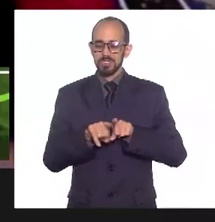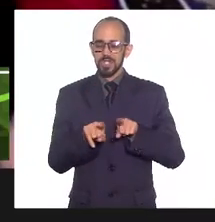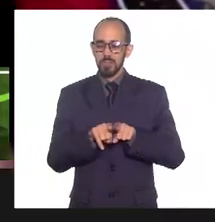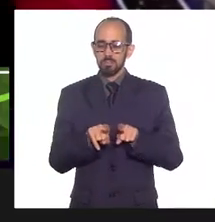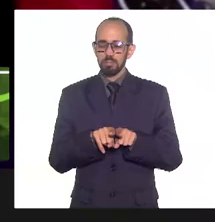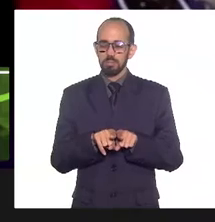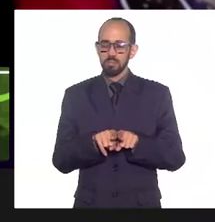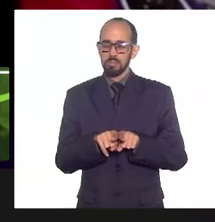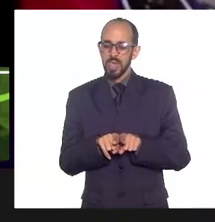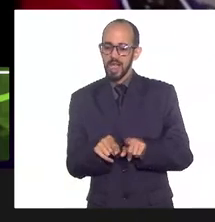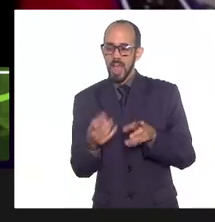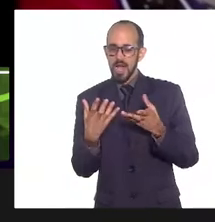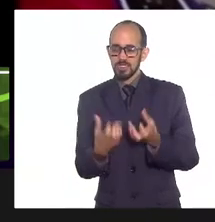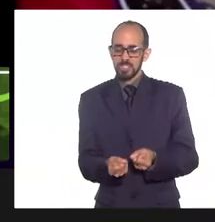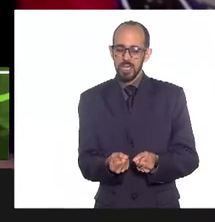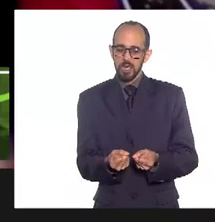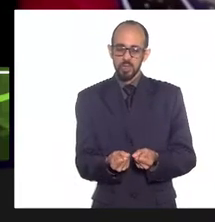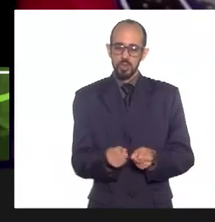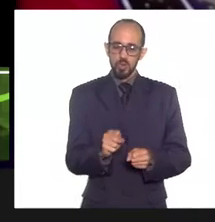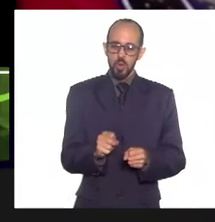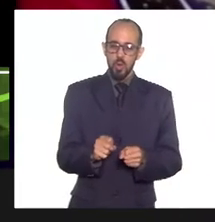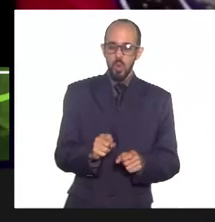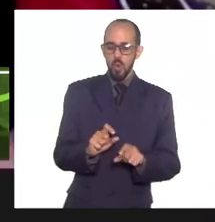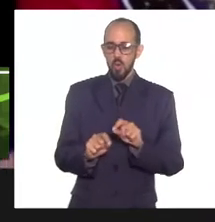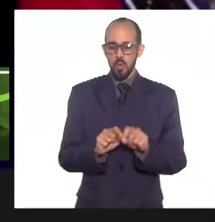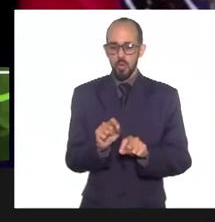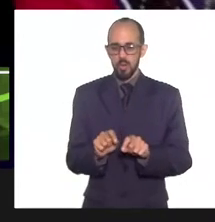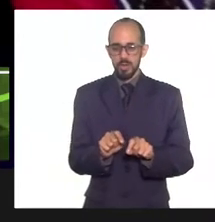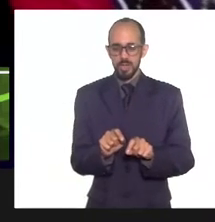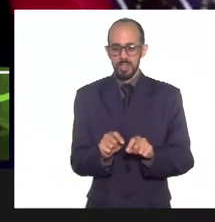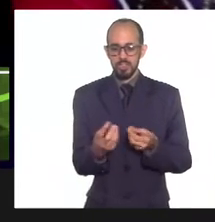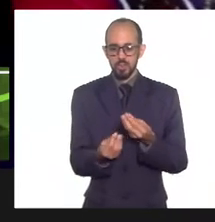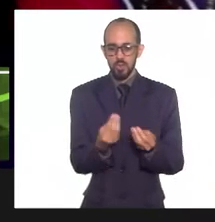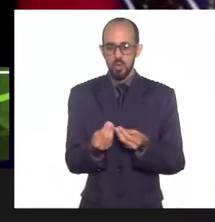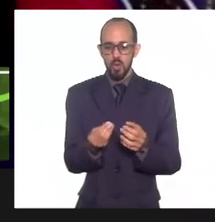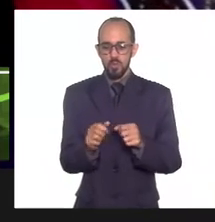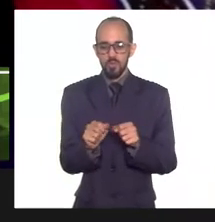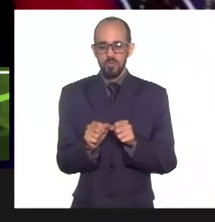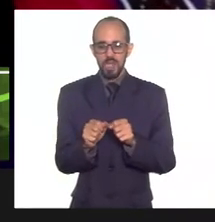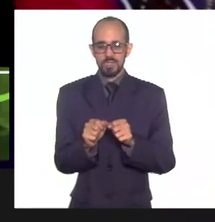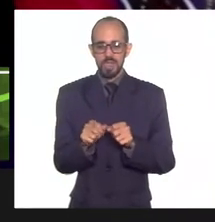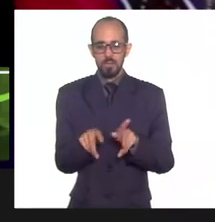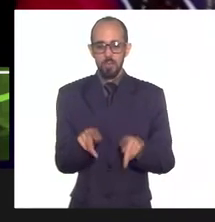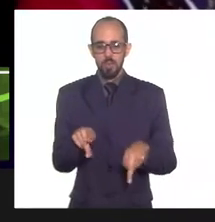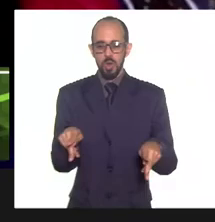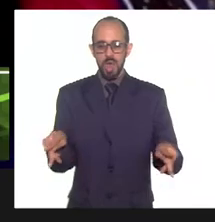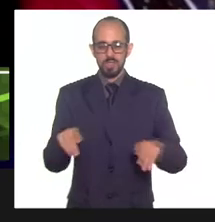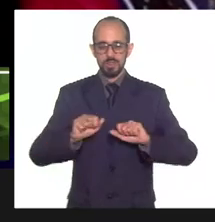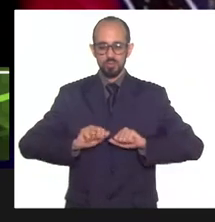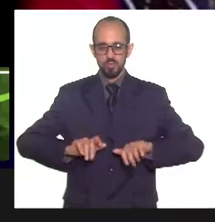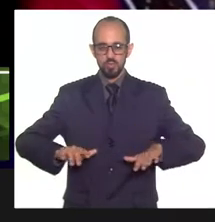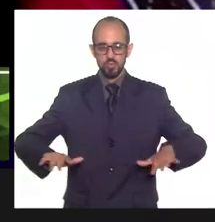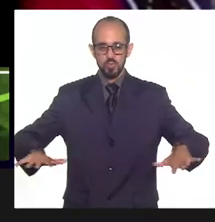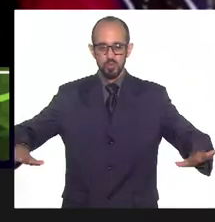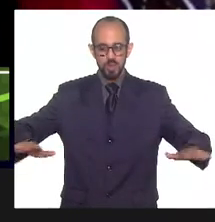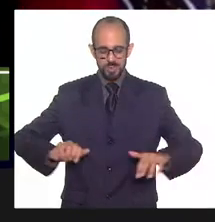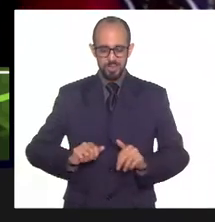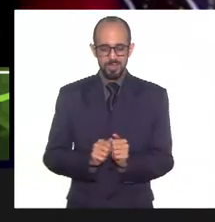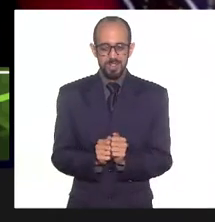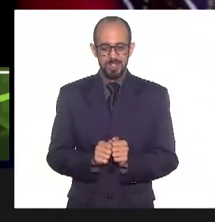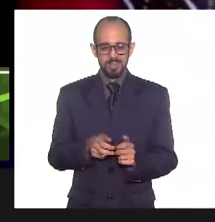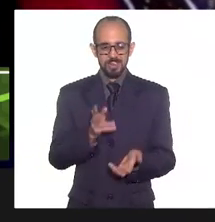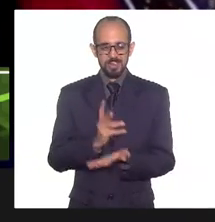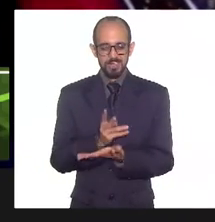aceitou para si a contradição de como trazer mais popularização para si historicamente então sempre